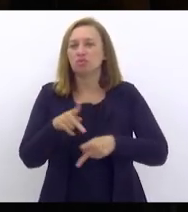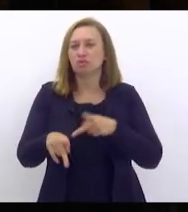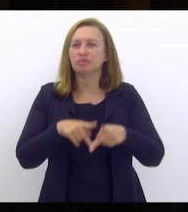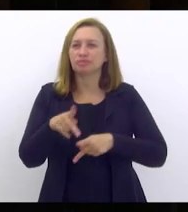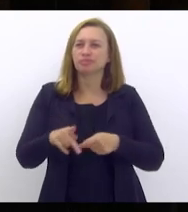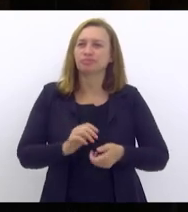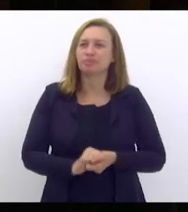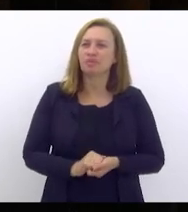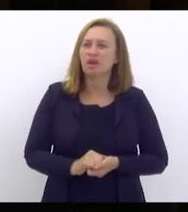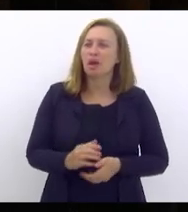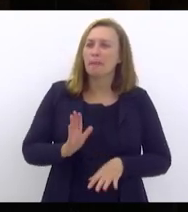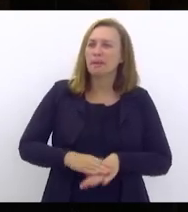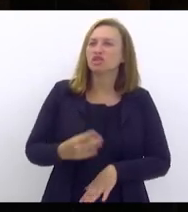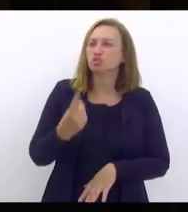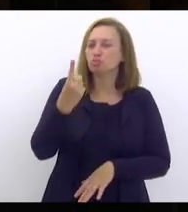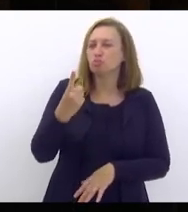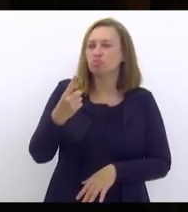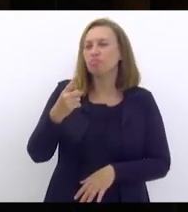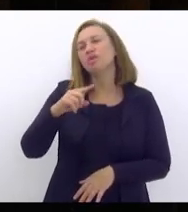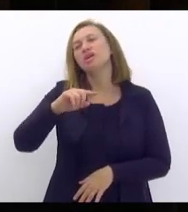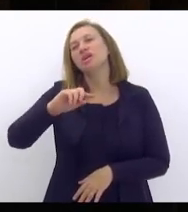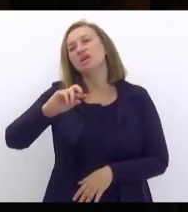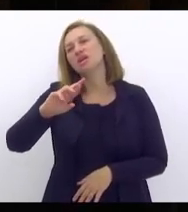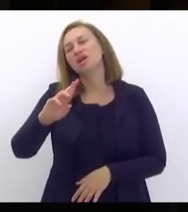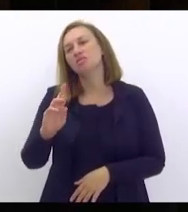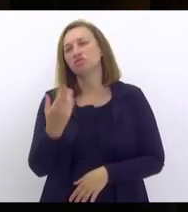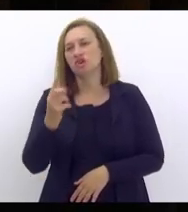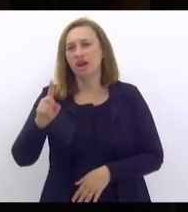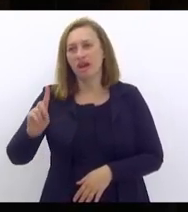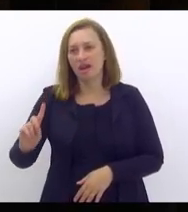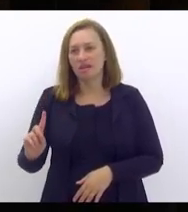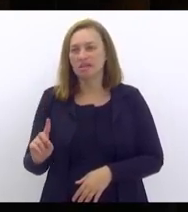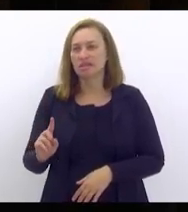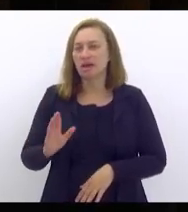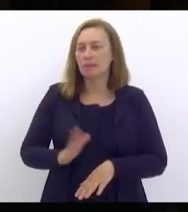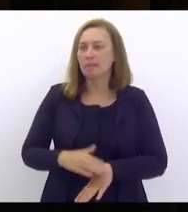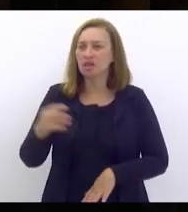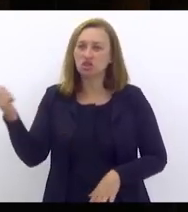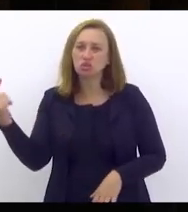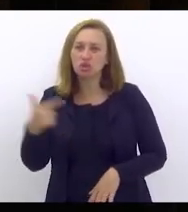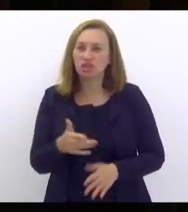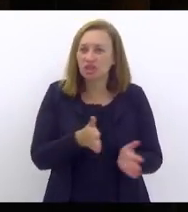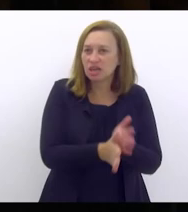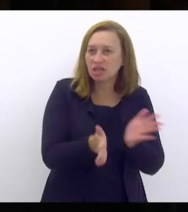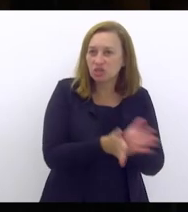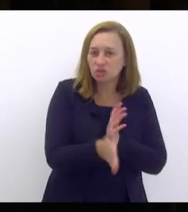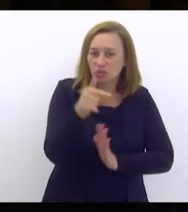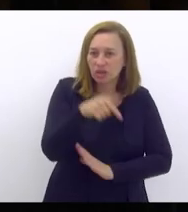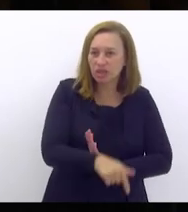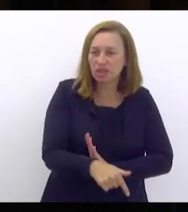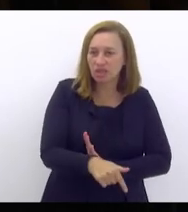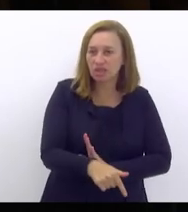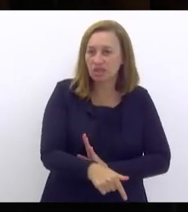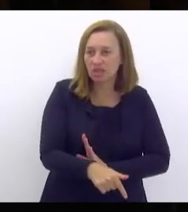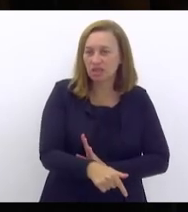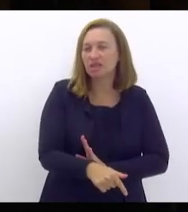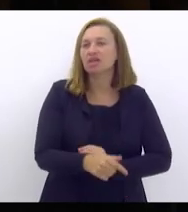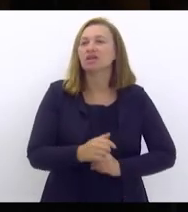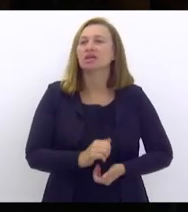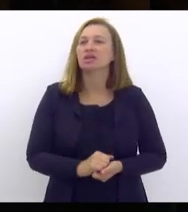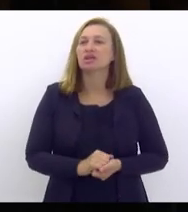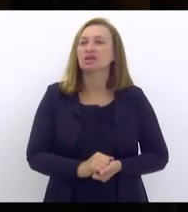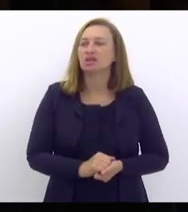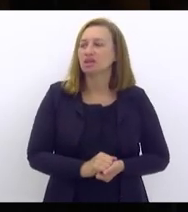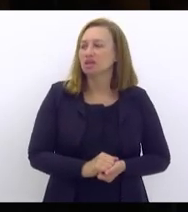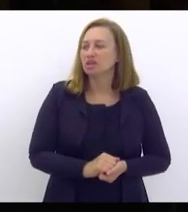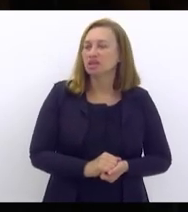de R$1 bilhão. O valor é maior do que se gastou aqui na intervenção, que deixou um